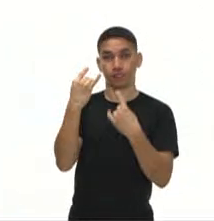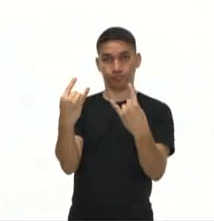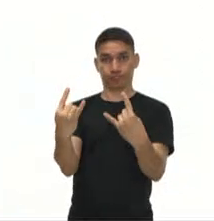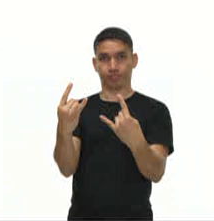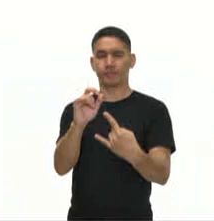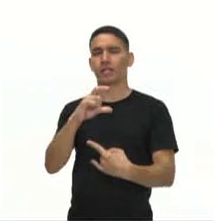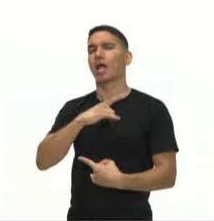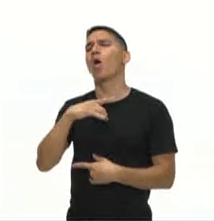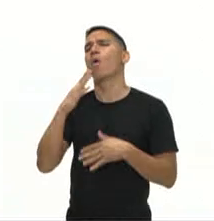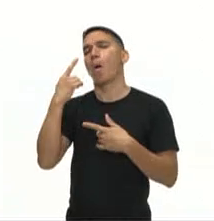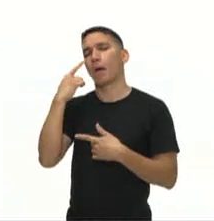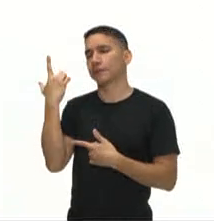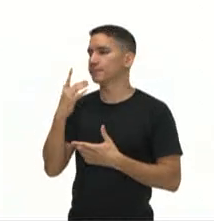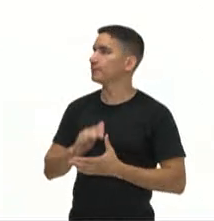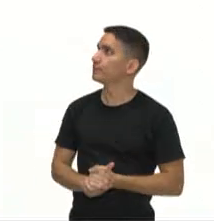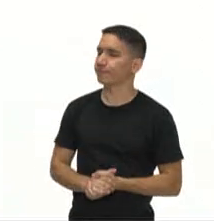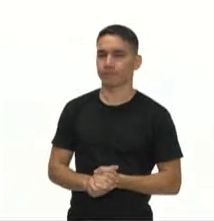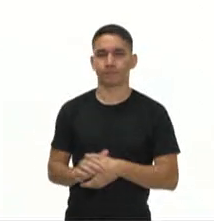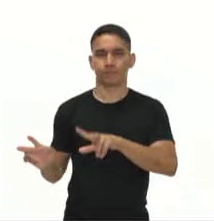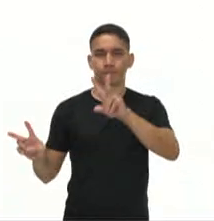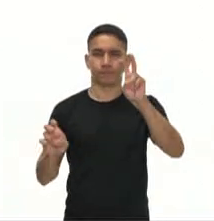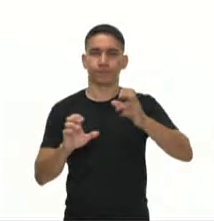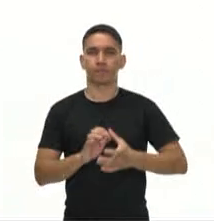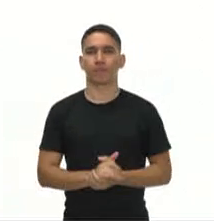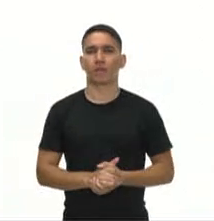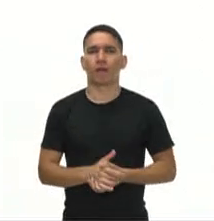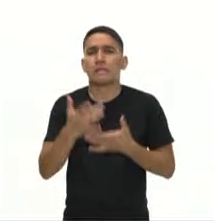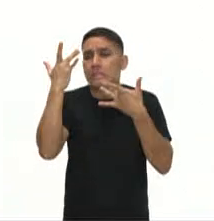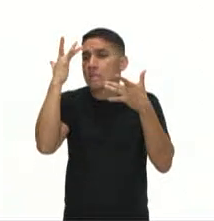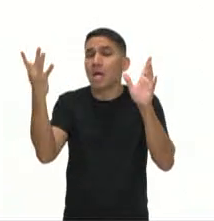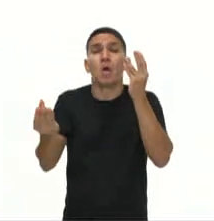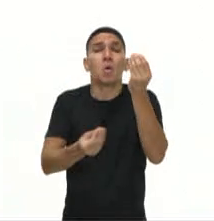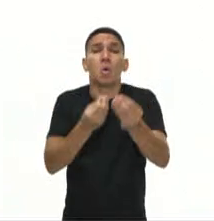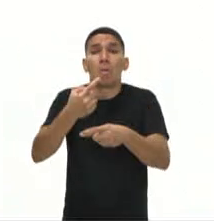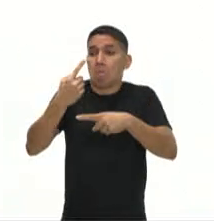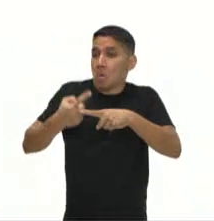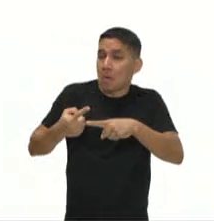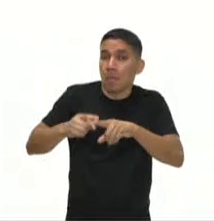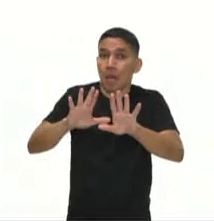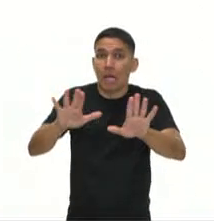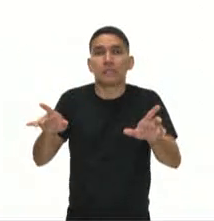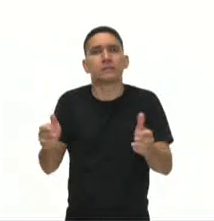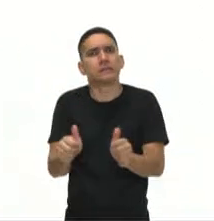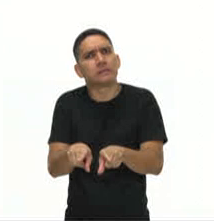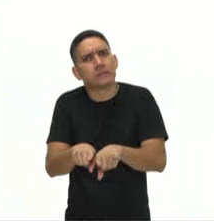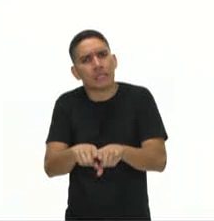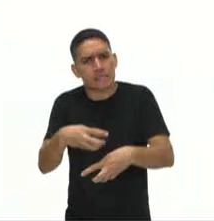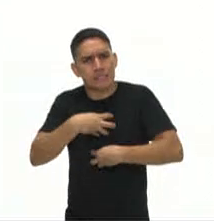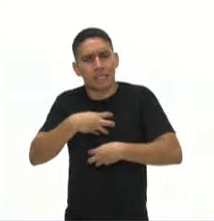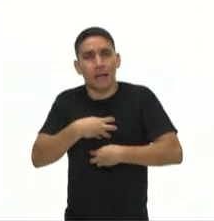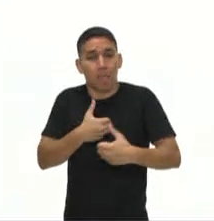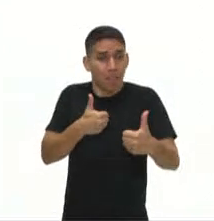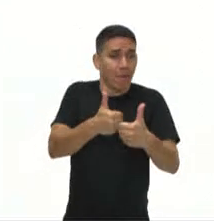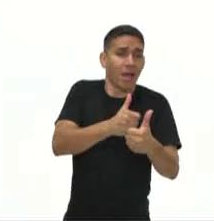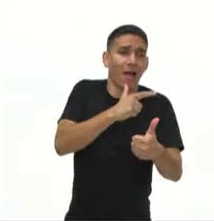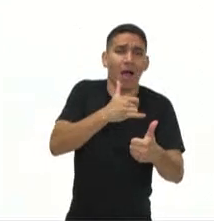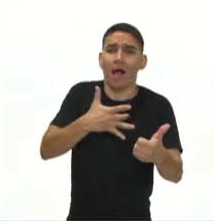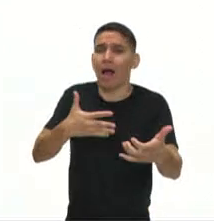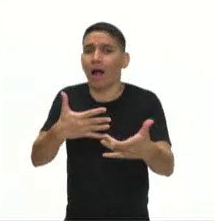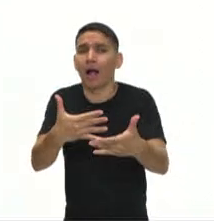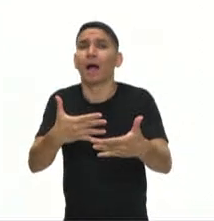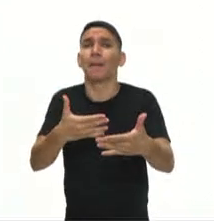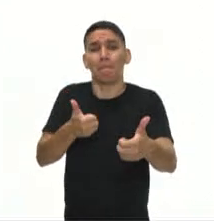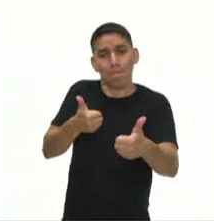Então, vamos ver. Não sabia como e porquê, mas agora se sentia mais perto da água. Pressentia mais